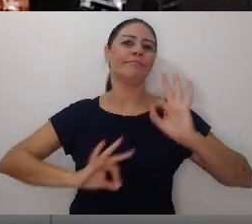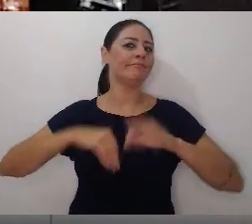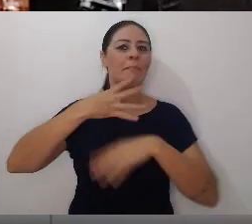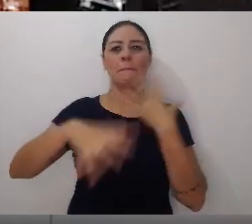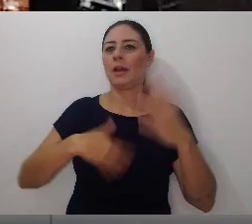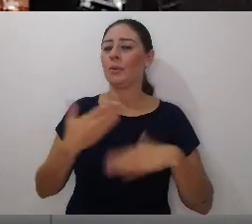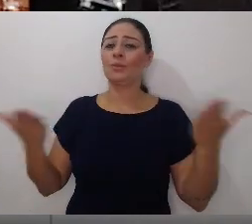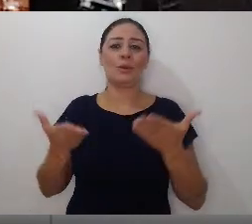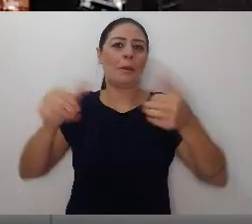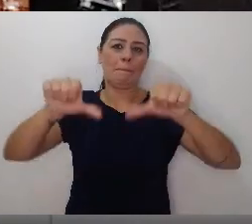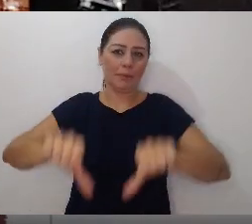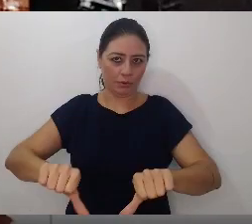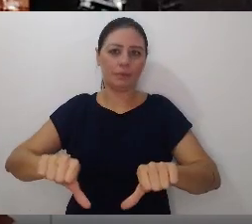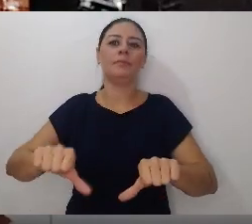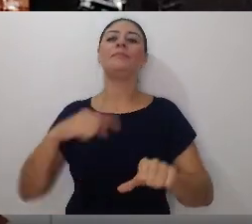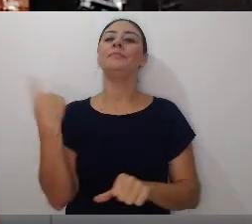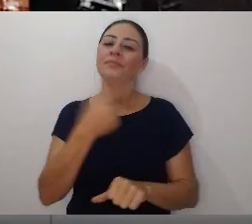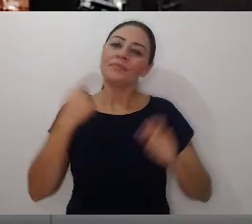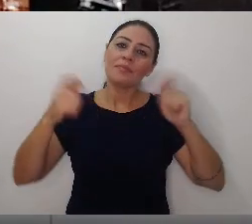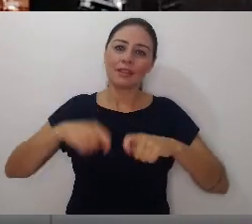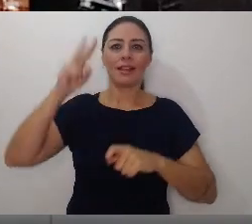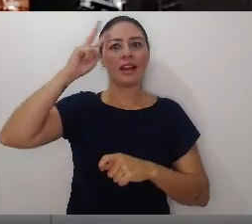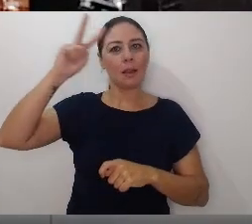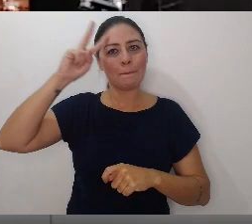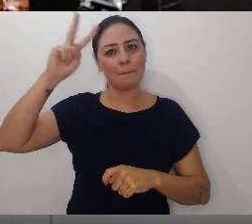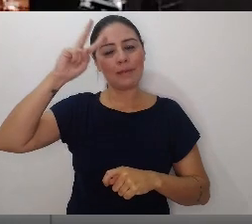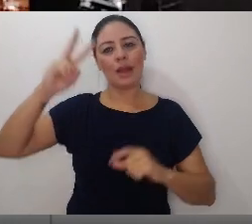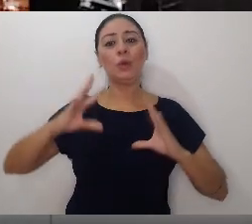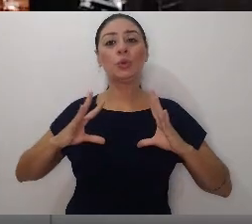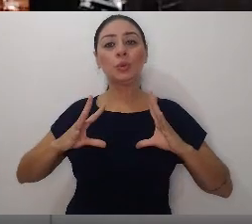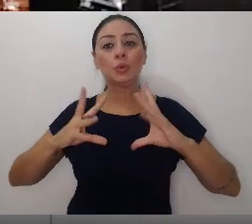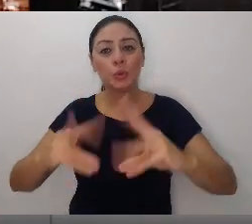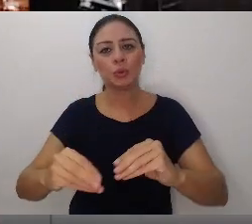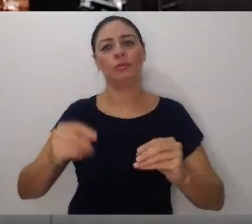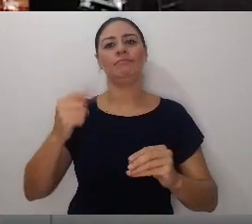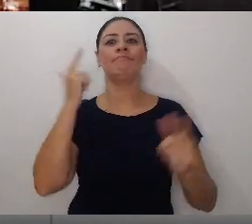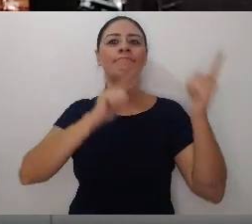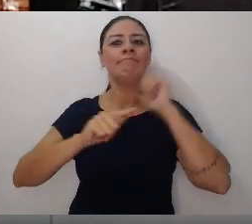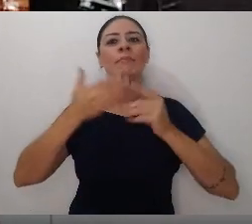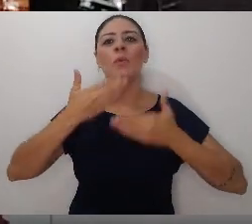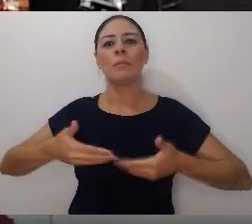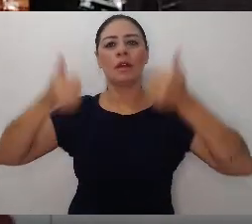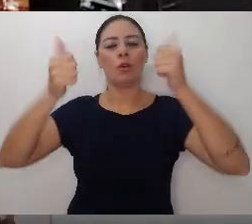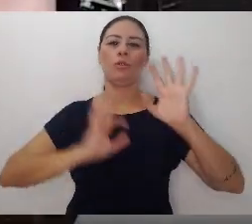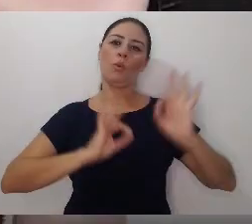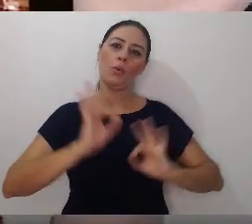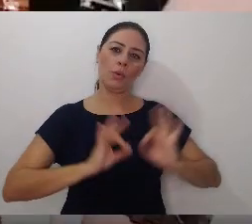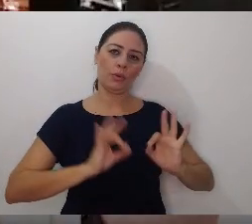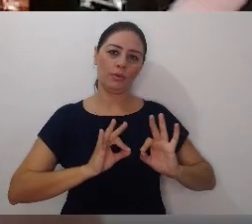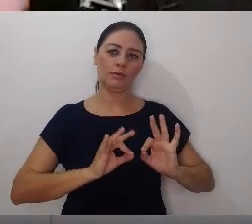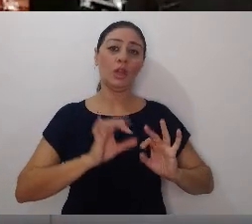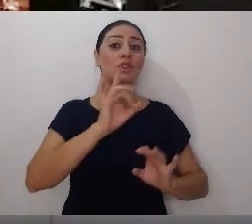a escola, já era uma coisa desorganizada e agora mais ainda. Então, a gente precisa lembrar, assim, que